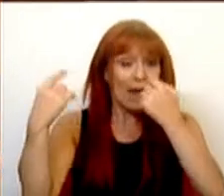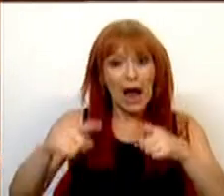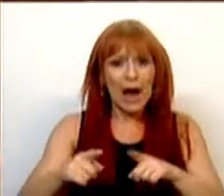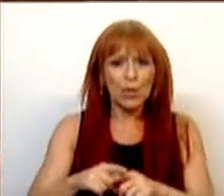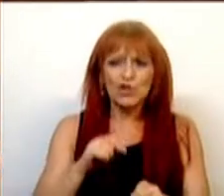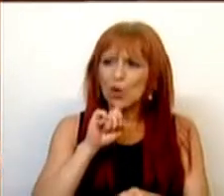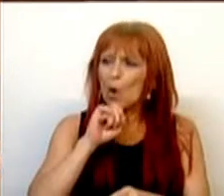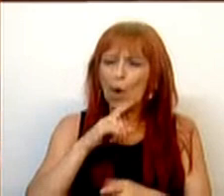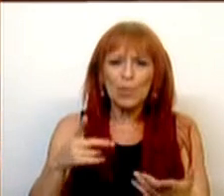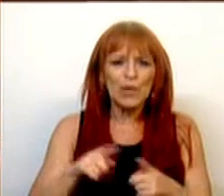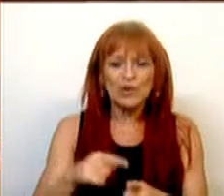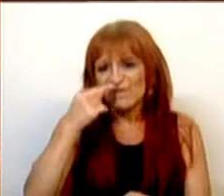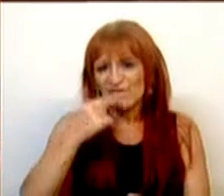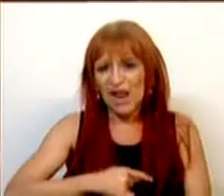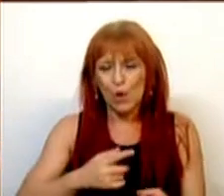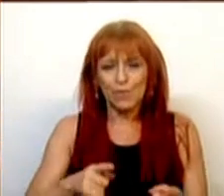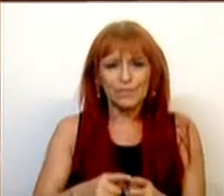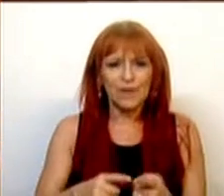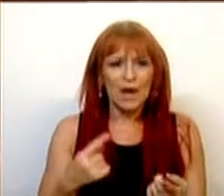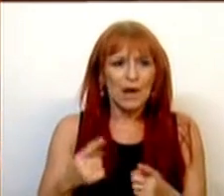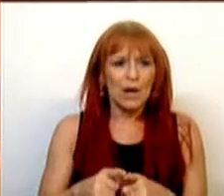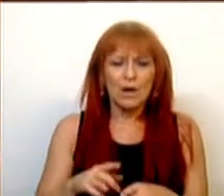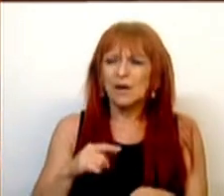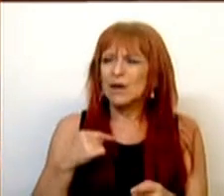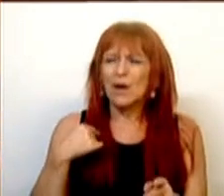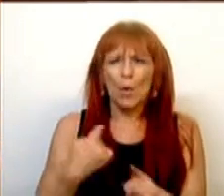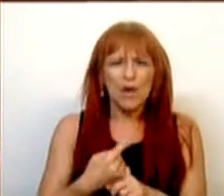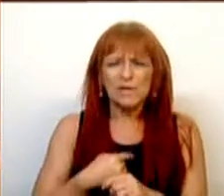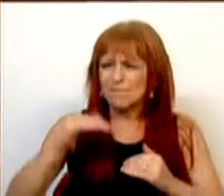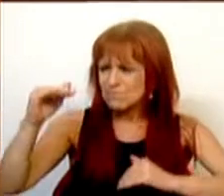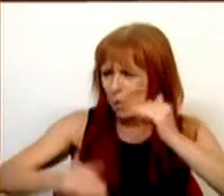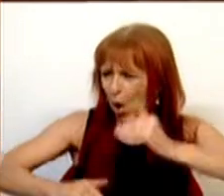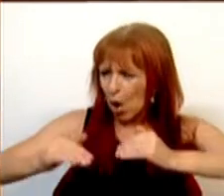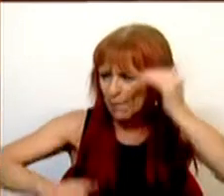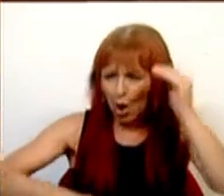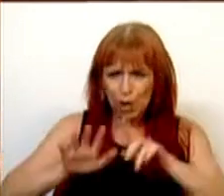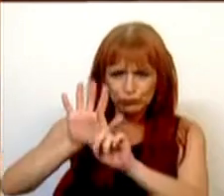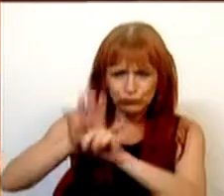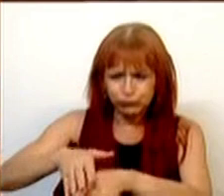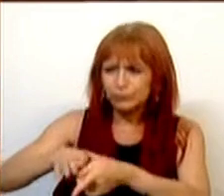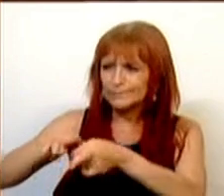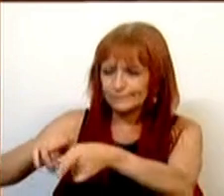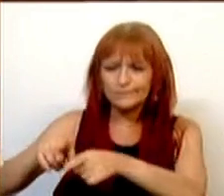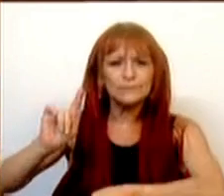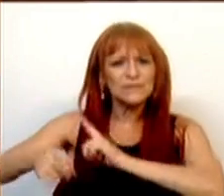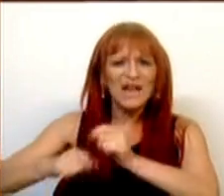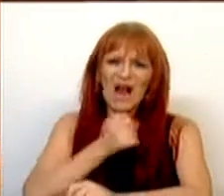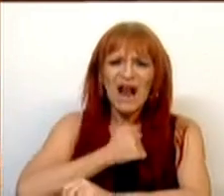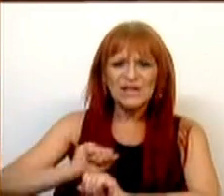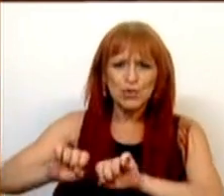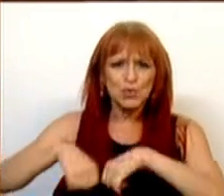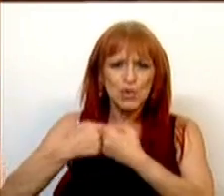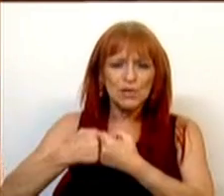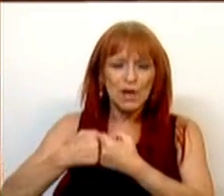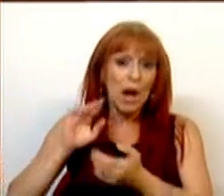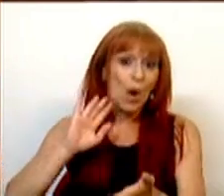quem as oportunidades falharam, alvo de constantes desigualdades e discriminações, cuja habitação social